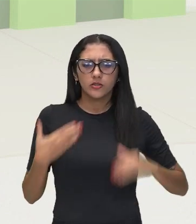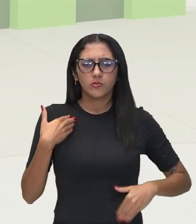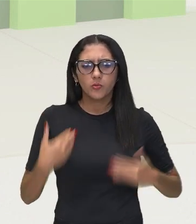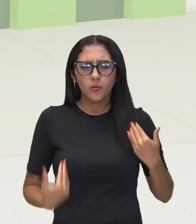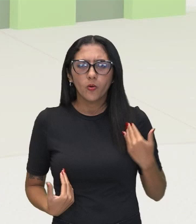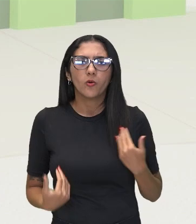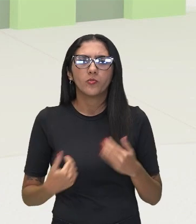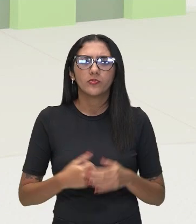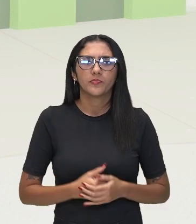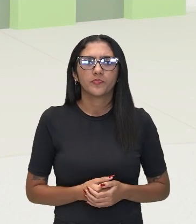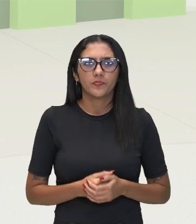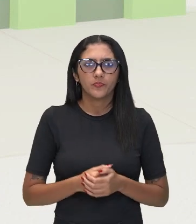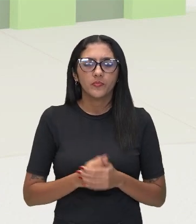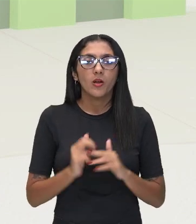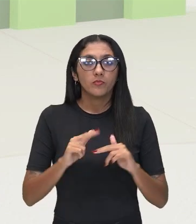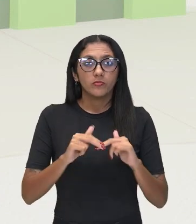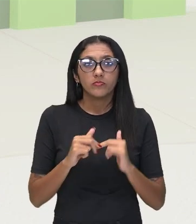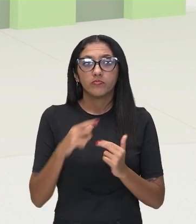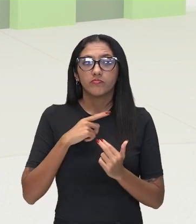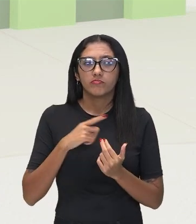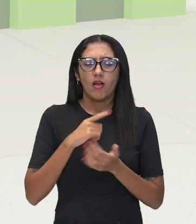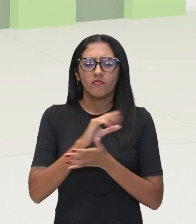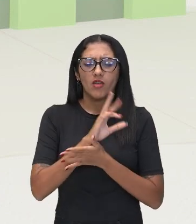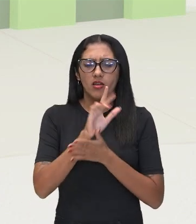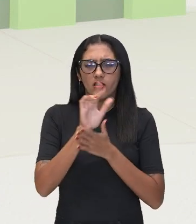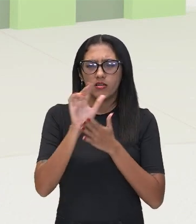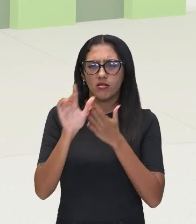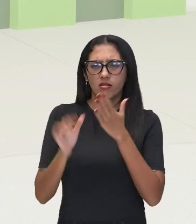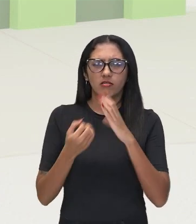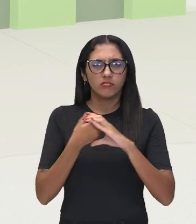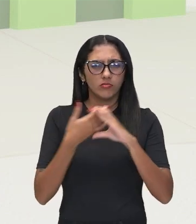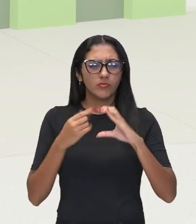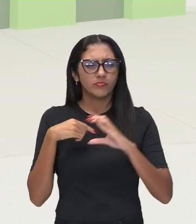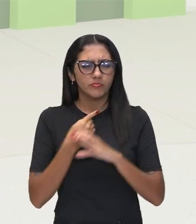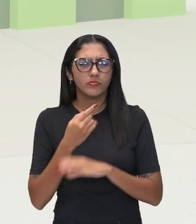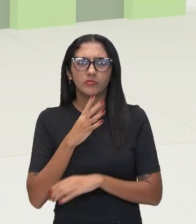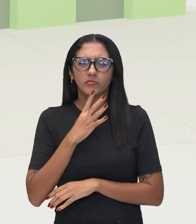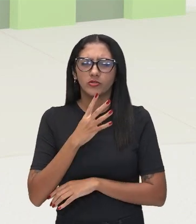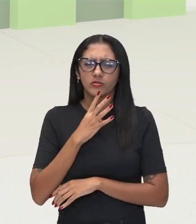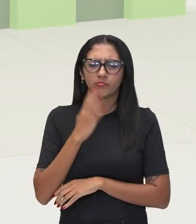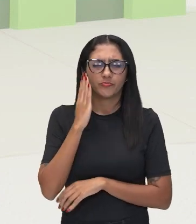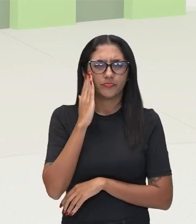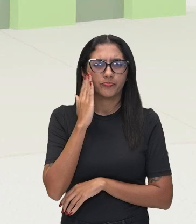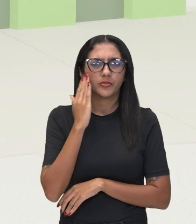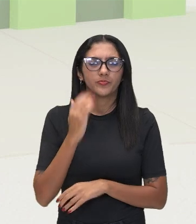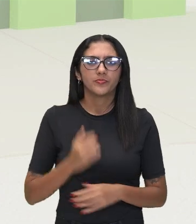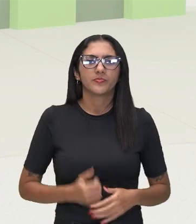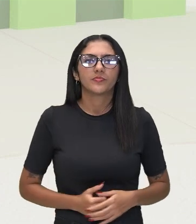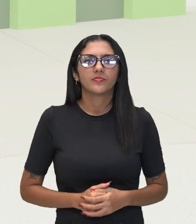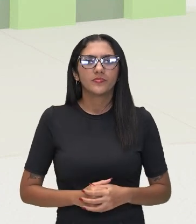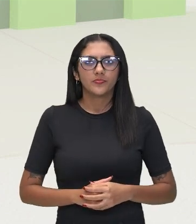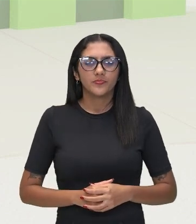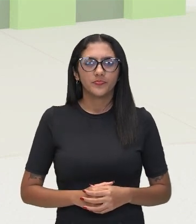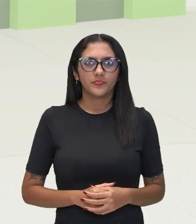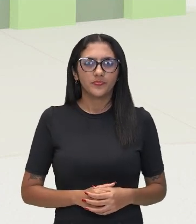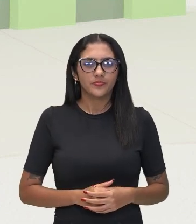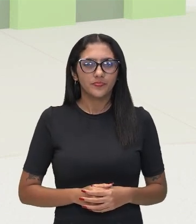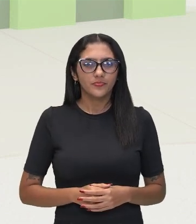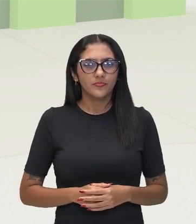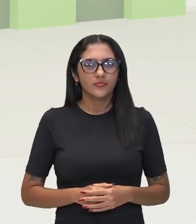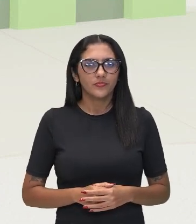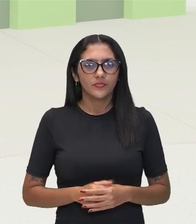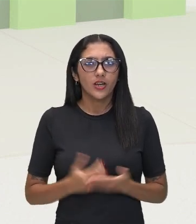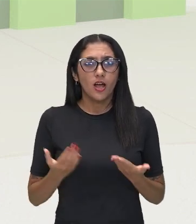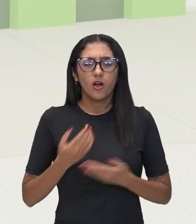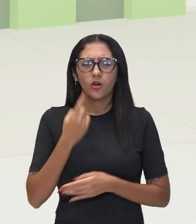diversidade biológica, né, que nós aí temos conhecimento no nosso dia a dia. Então, vamos ver aí o